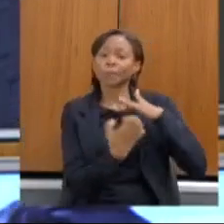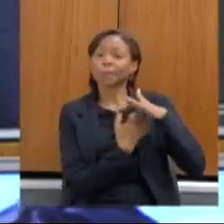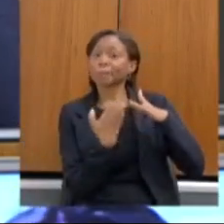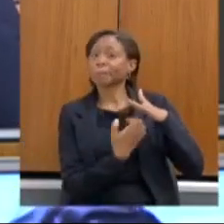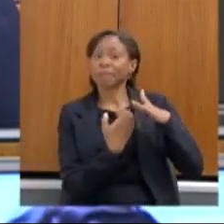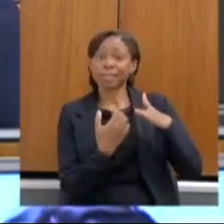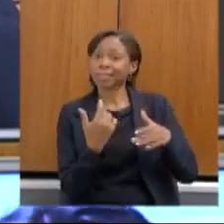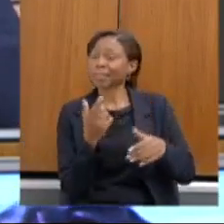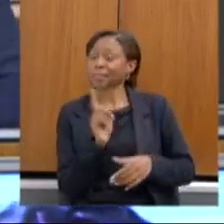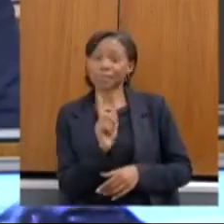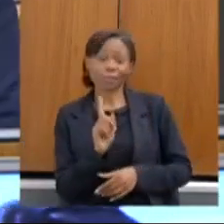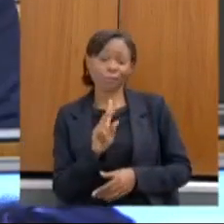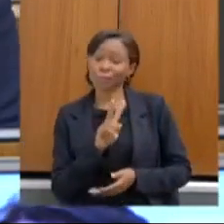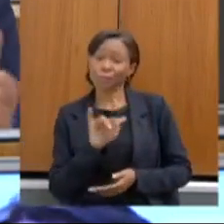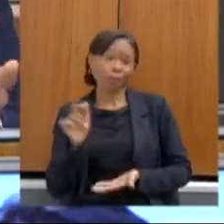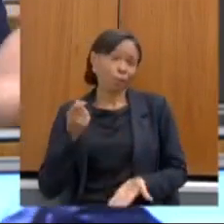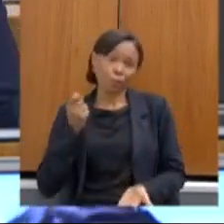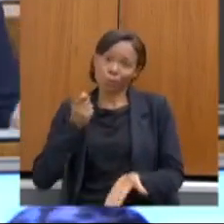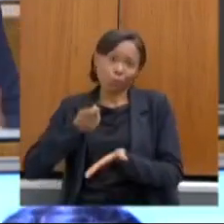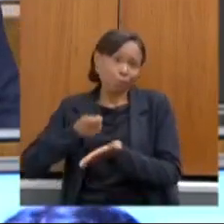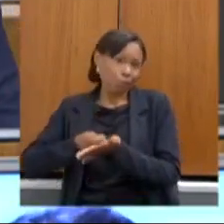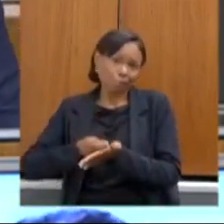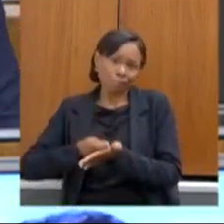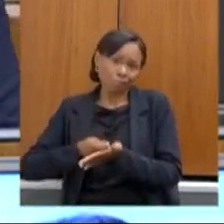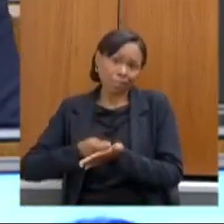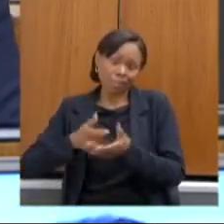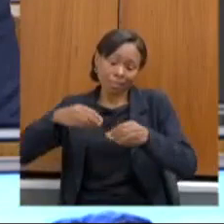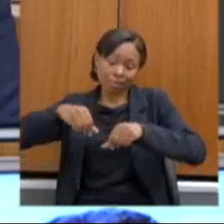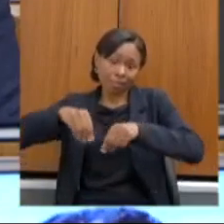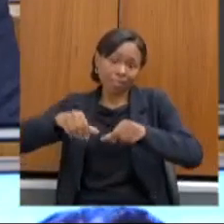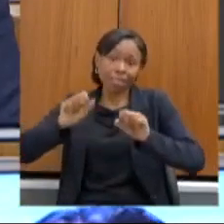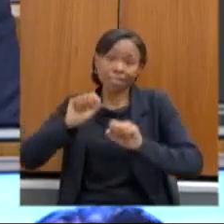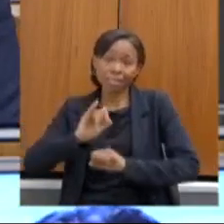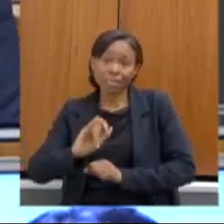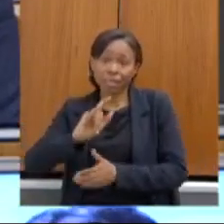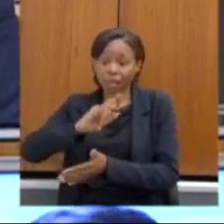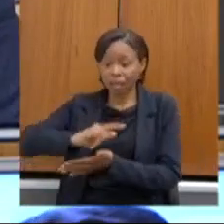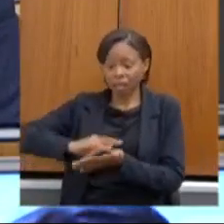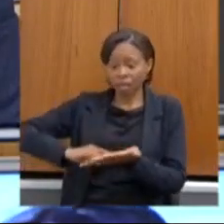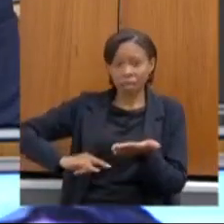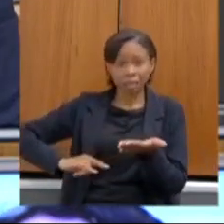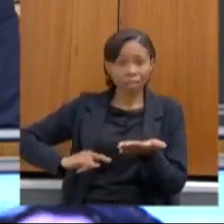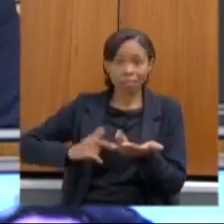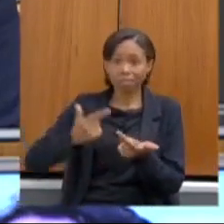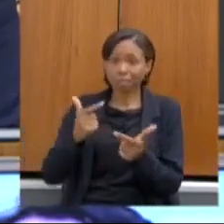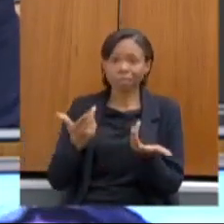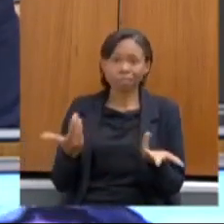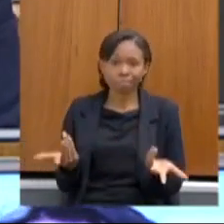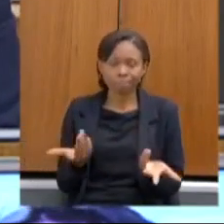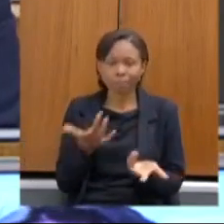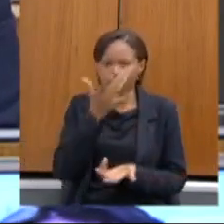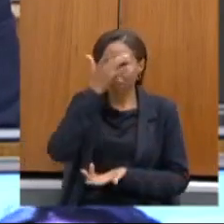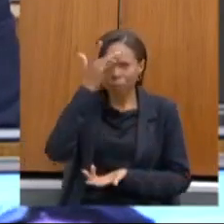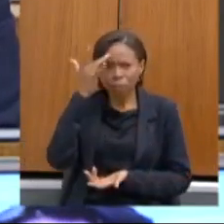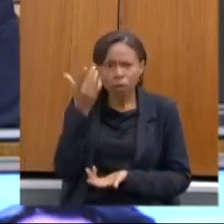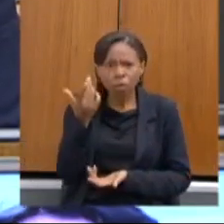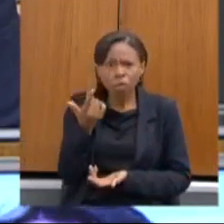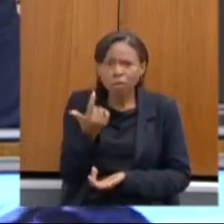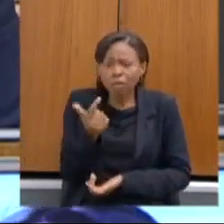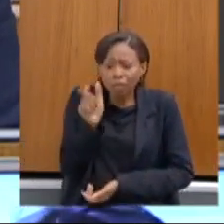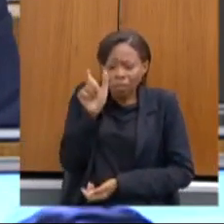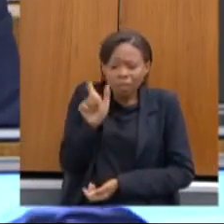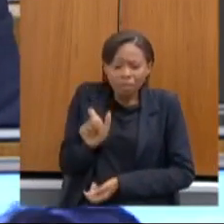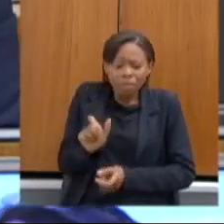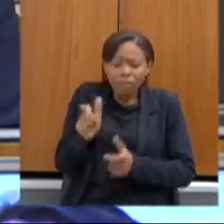casa um terreno para se instalar por meio de contrato de gaveta E essas pessoas não têm acesso a crédito não tem